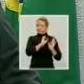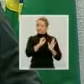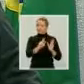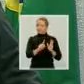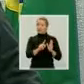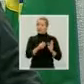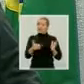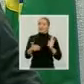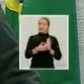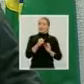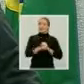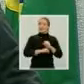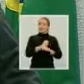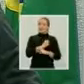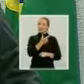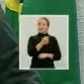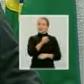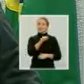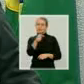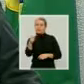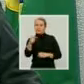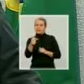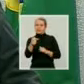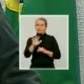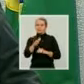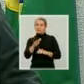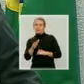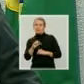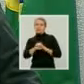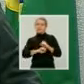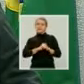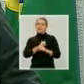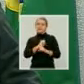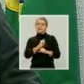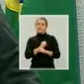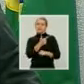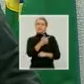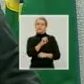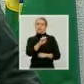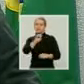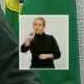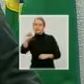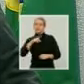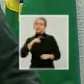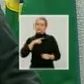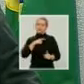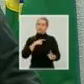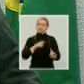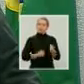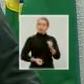até o ano de 2007, 2008, havia uma produção